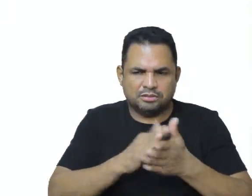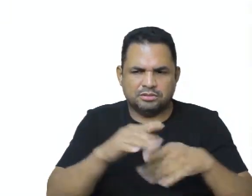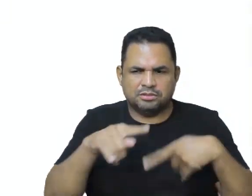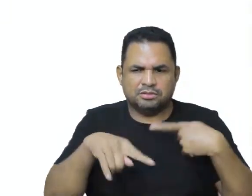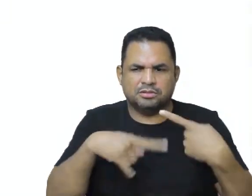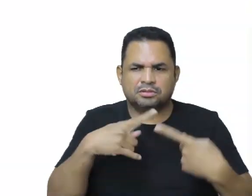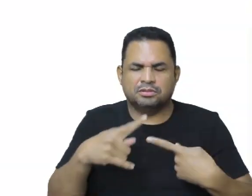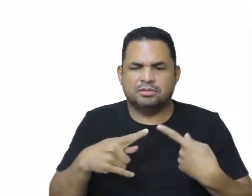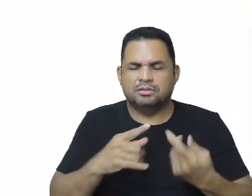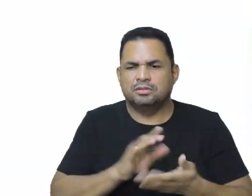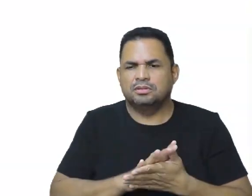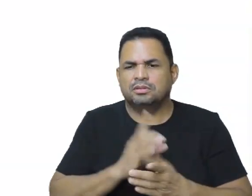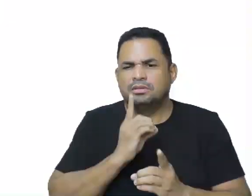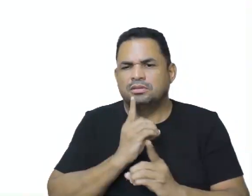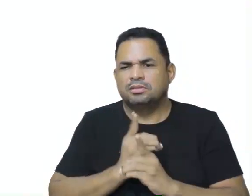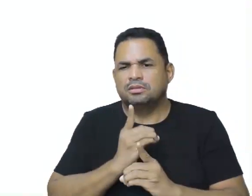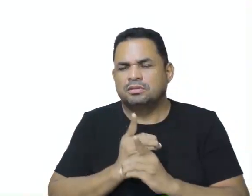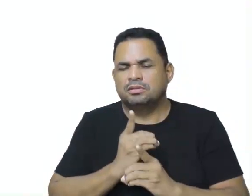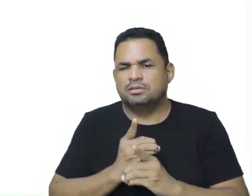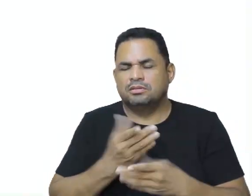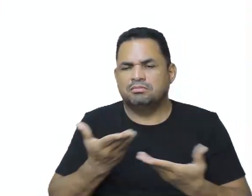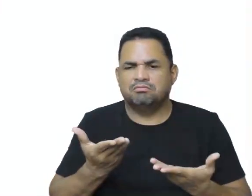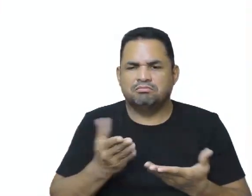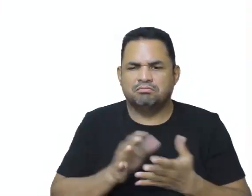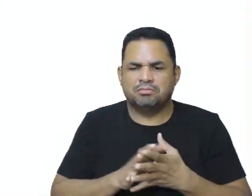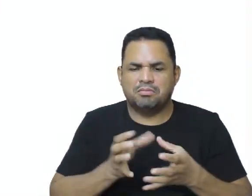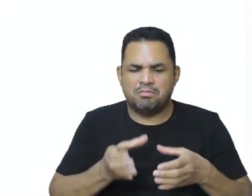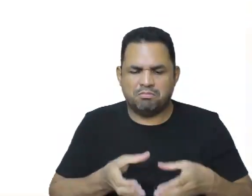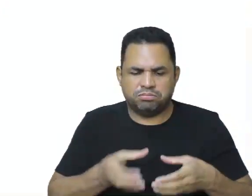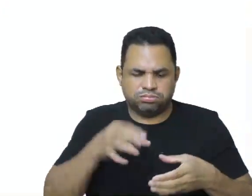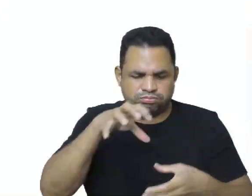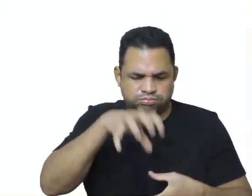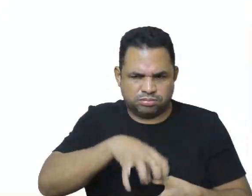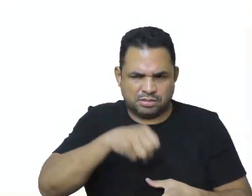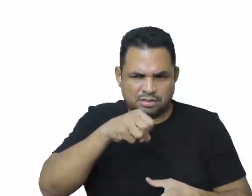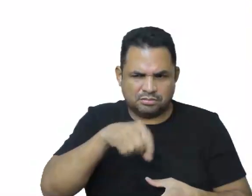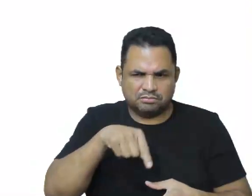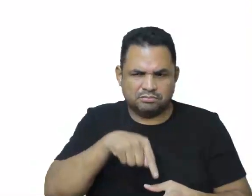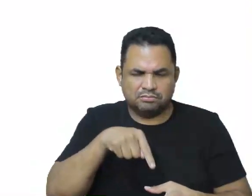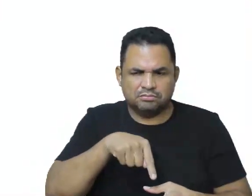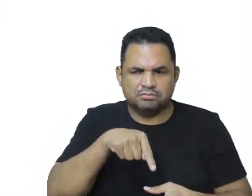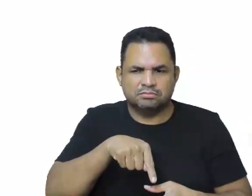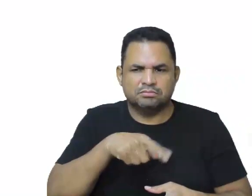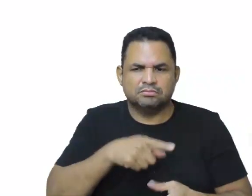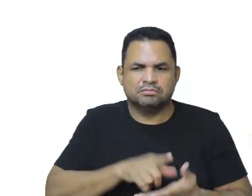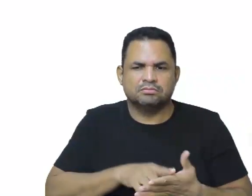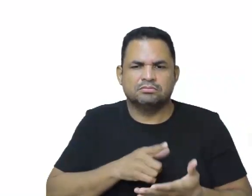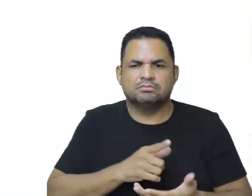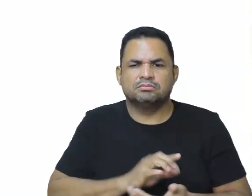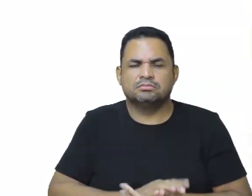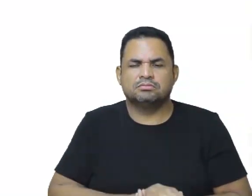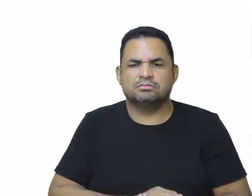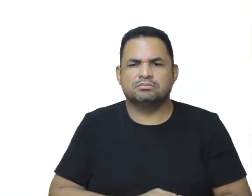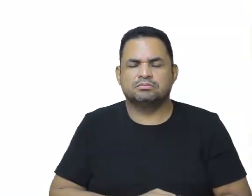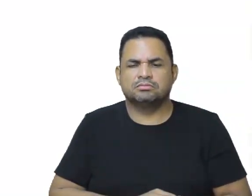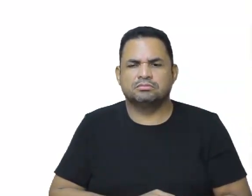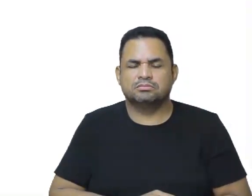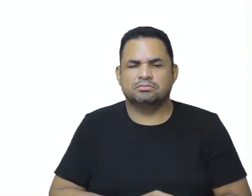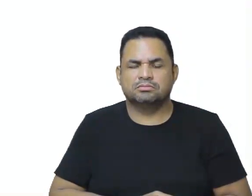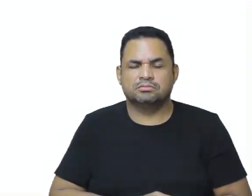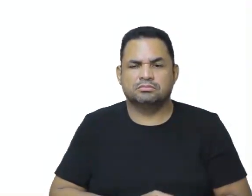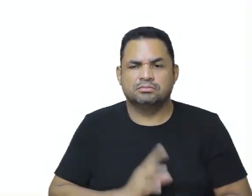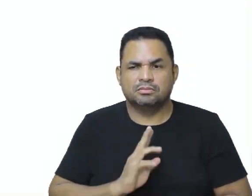vai encontrar aí até uns buracos de maior extensão, que a gente vai surgir aí as chamadas vossoroca